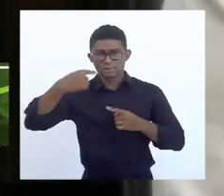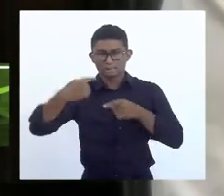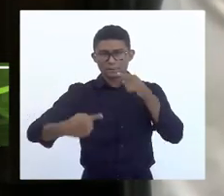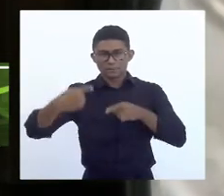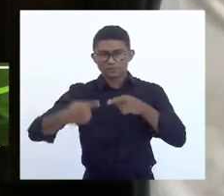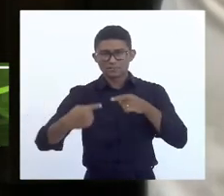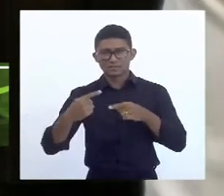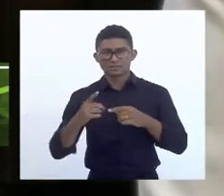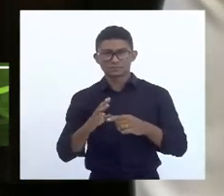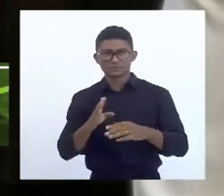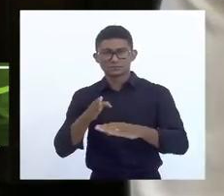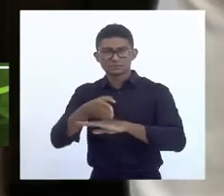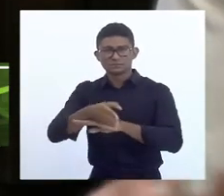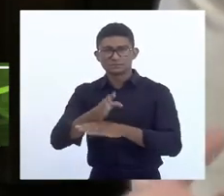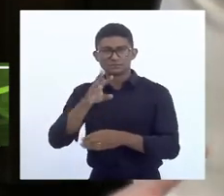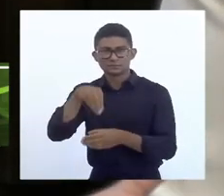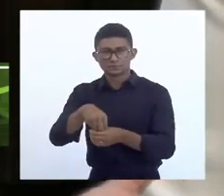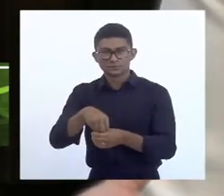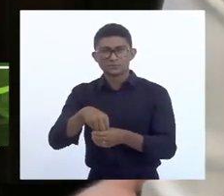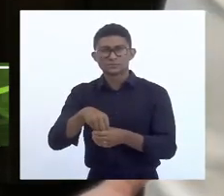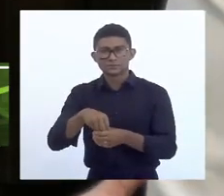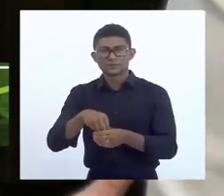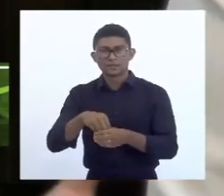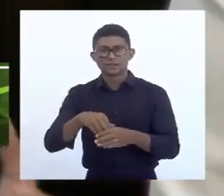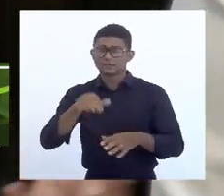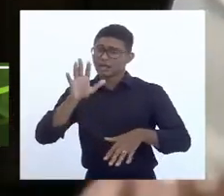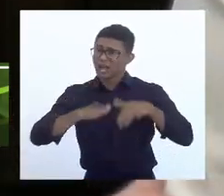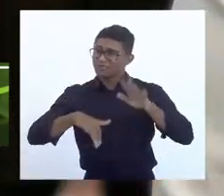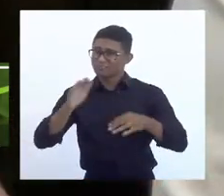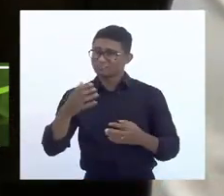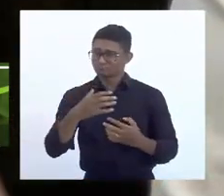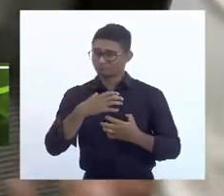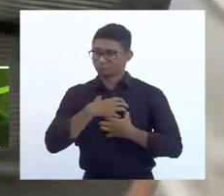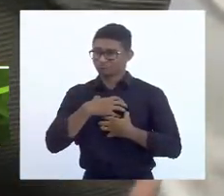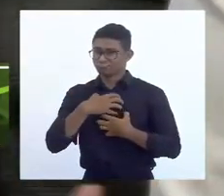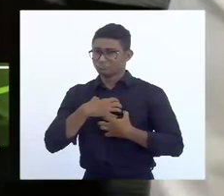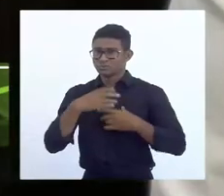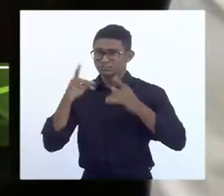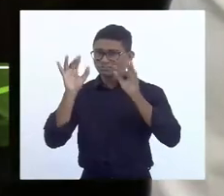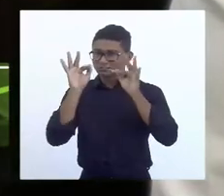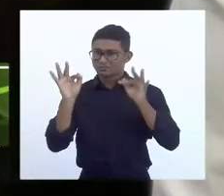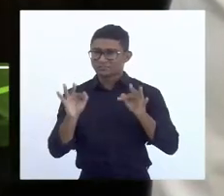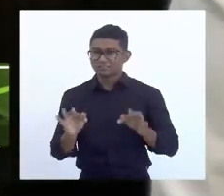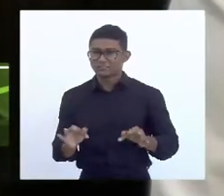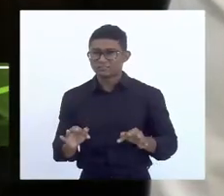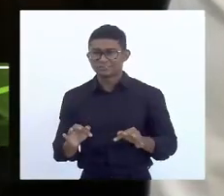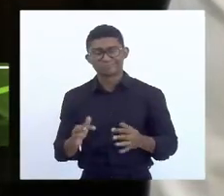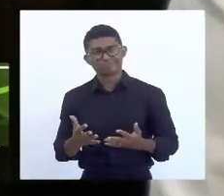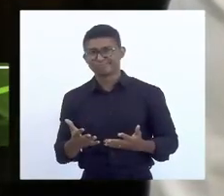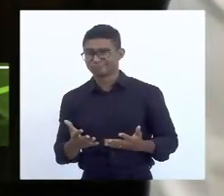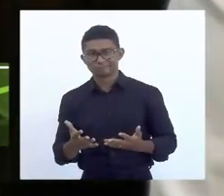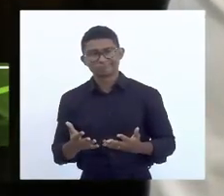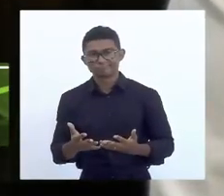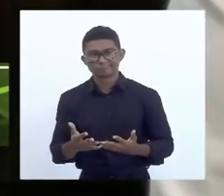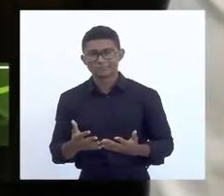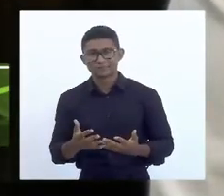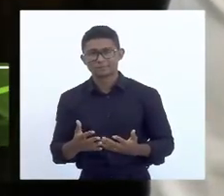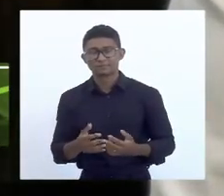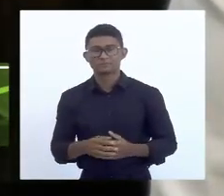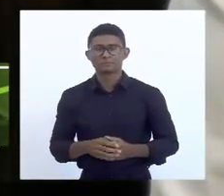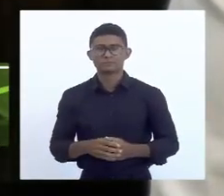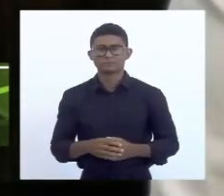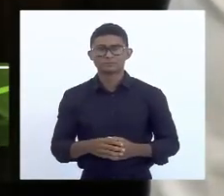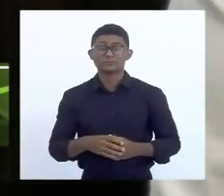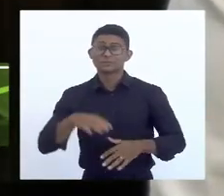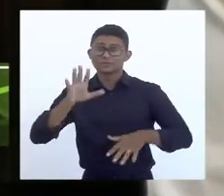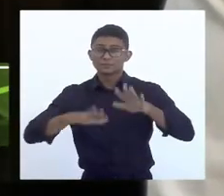institucional, ela não é dessa forma. Ela não é, normalmente, entre as nossas. Ela não é, normalmente, um